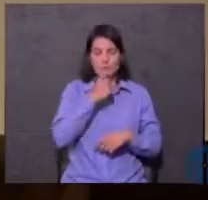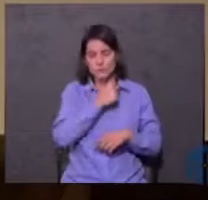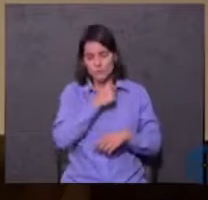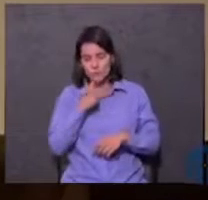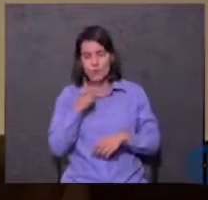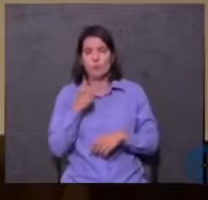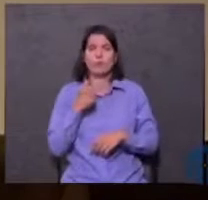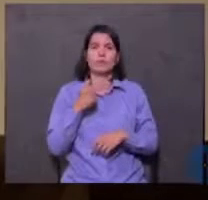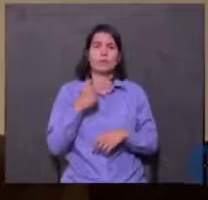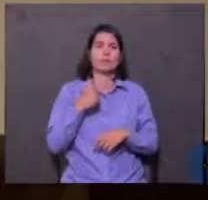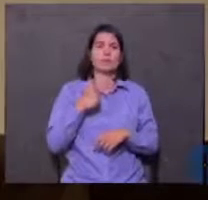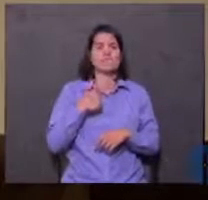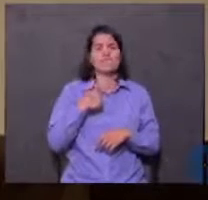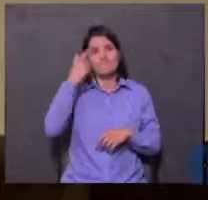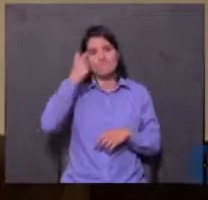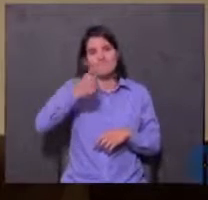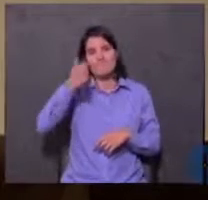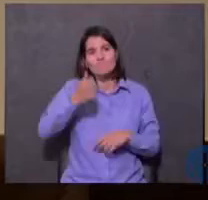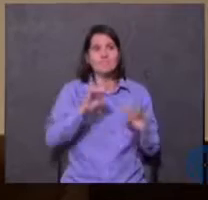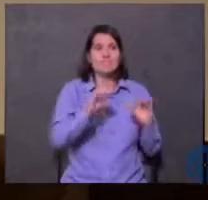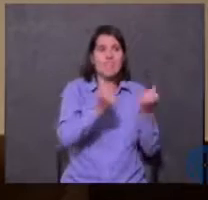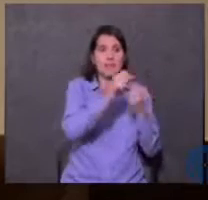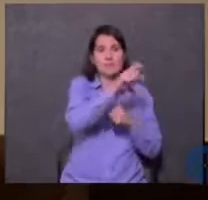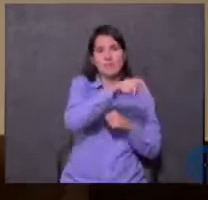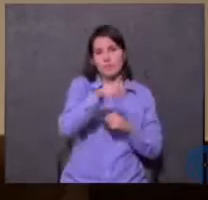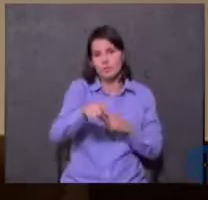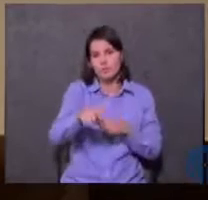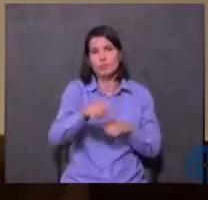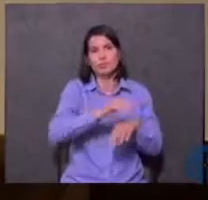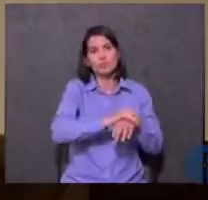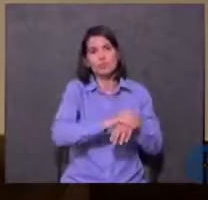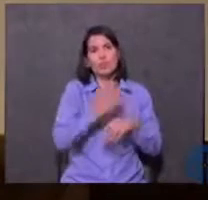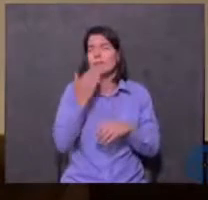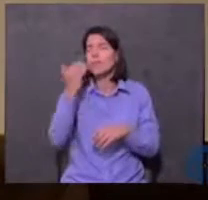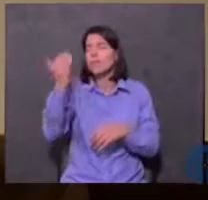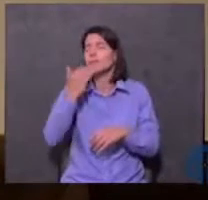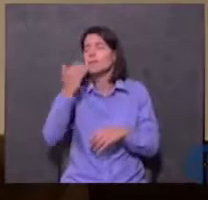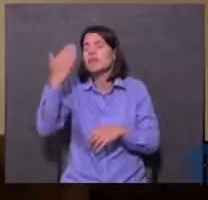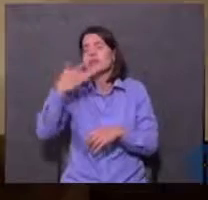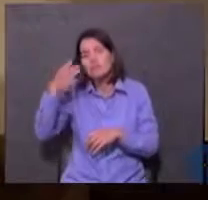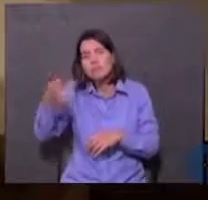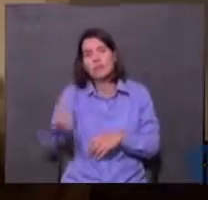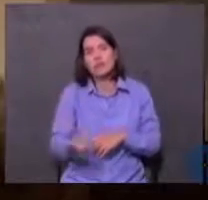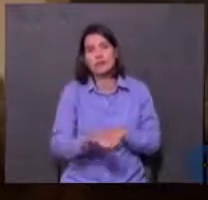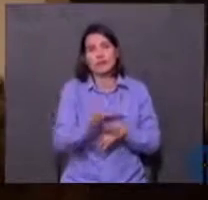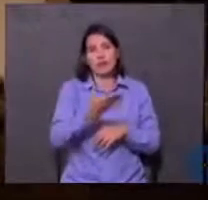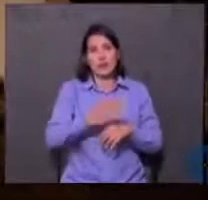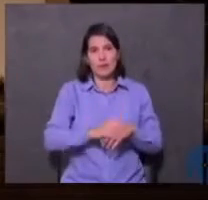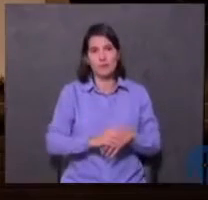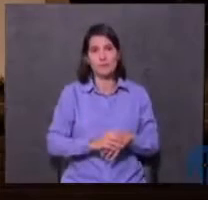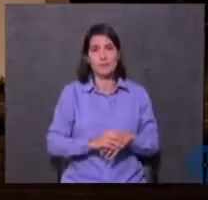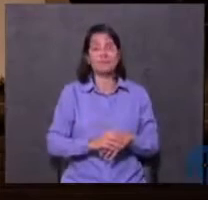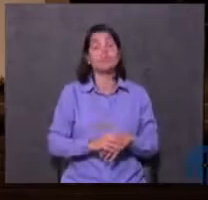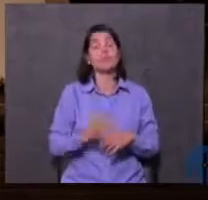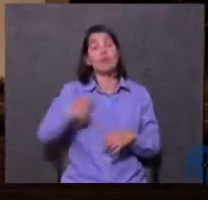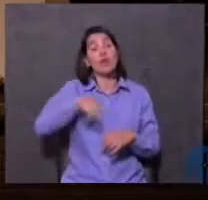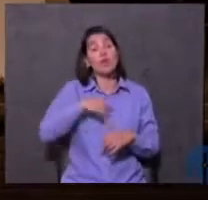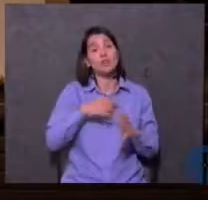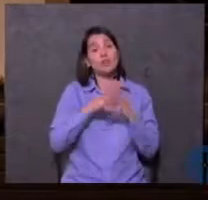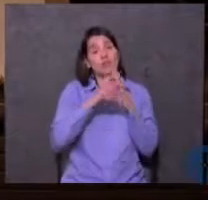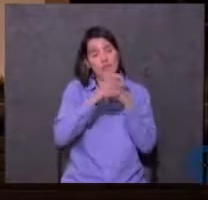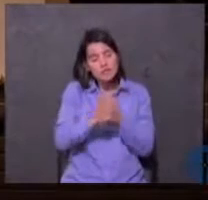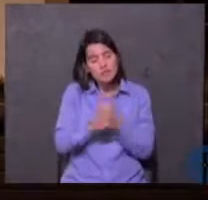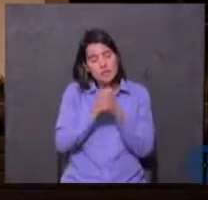pelos pecadores e implorar perdão. Que as nosas oraciones cheguen